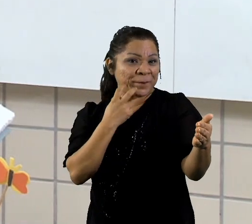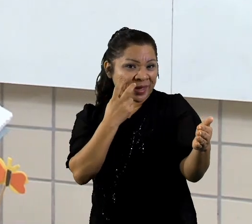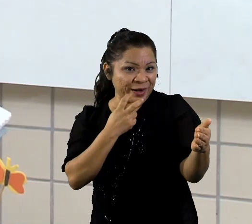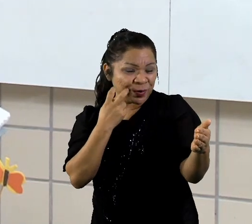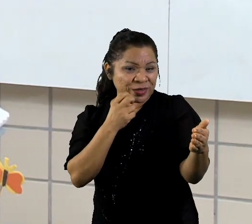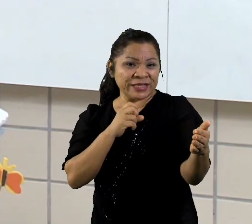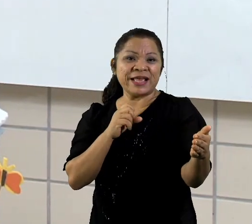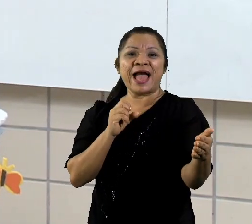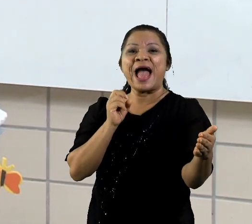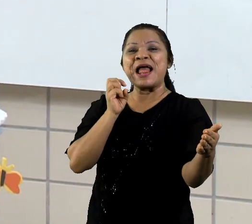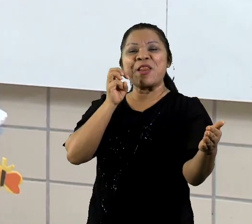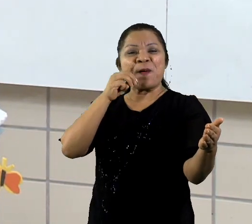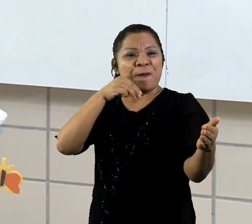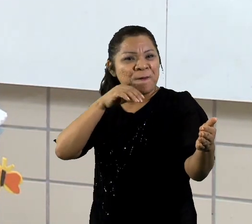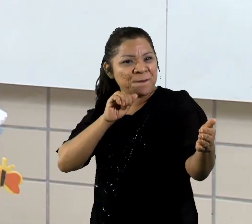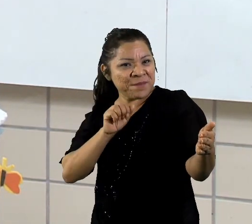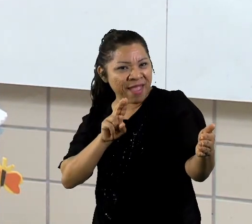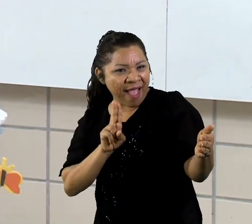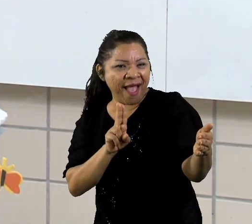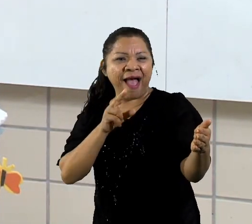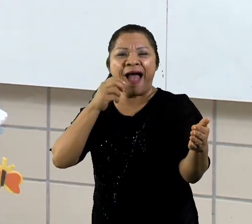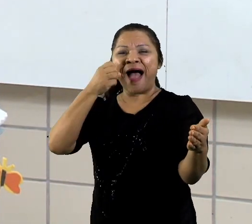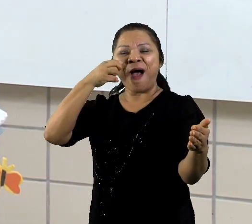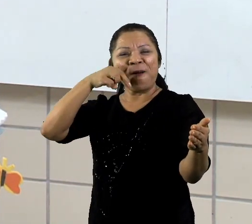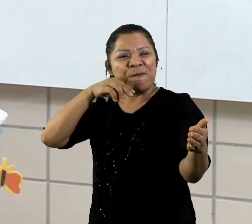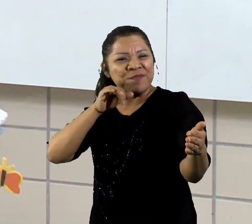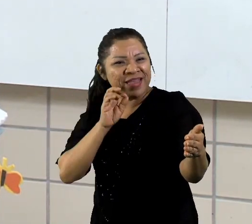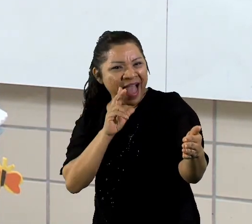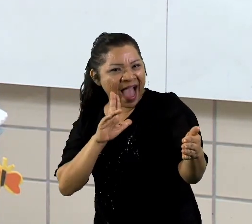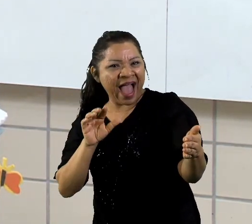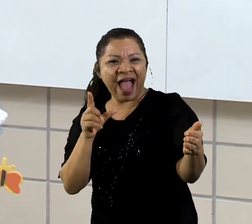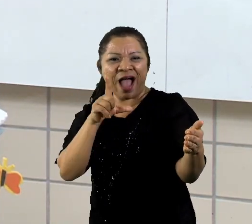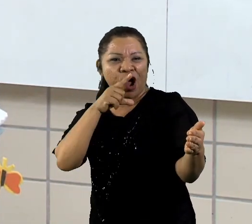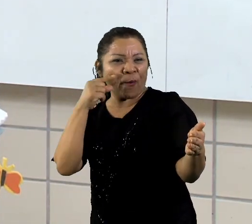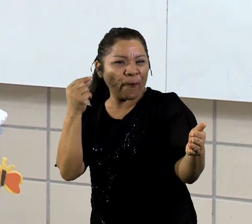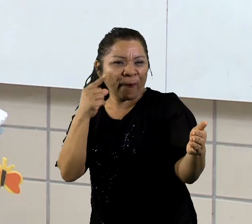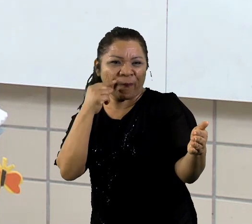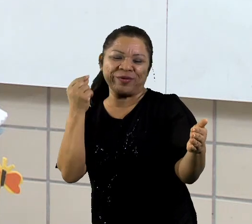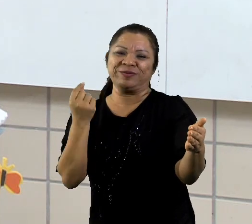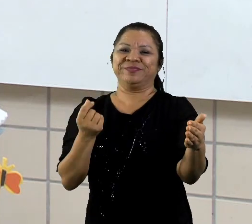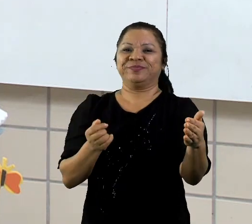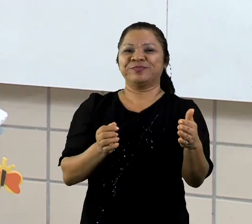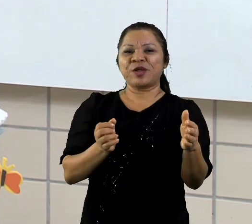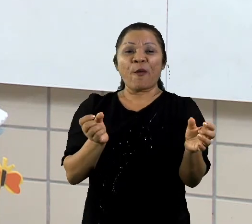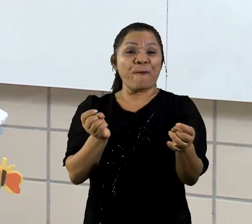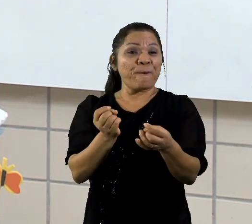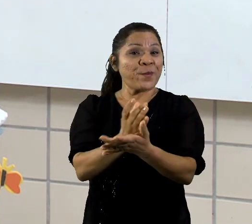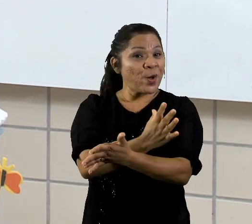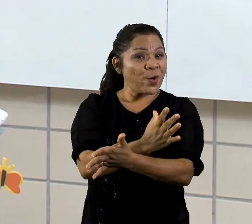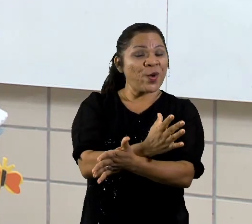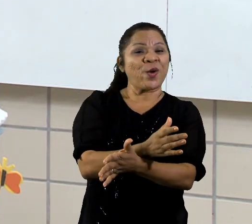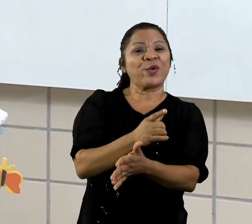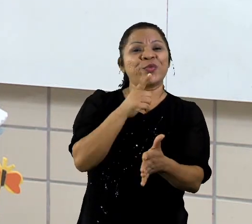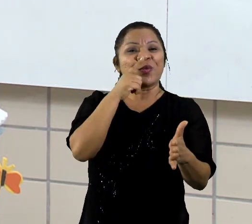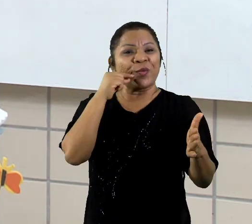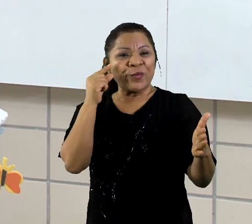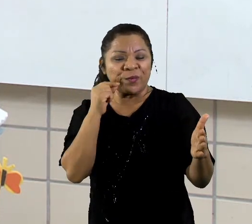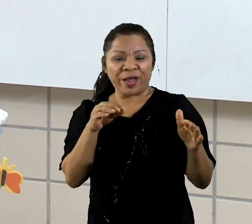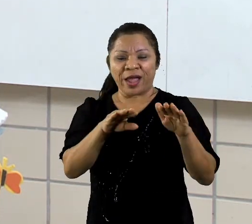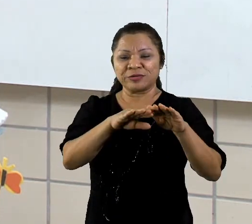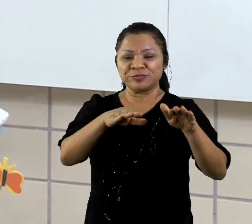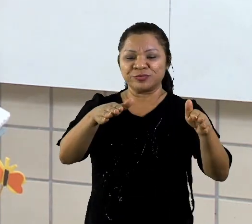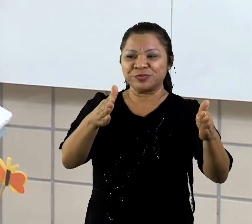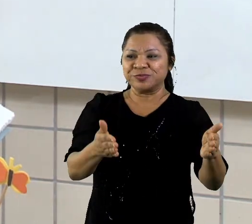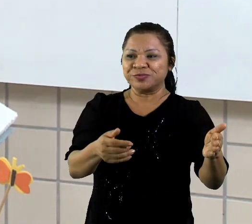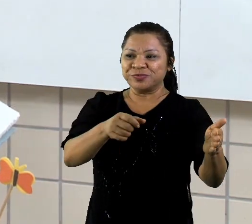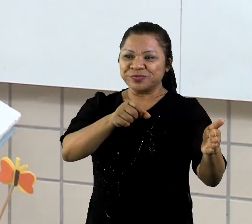gente. Miau, miau, miau. Pronto, gatinho debaixo da